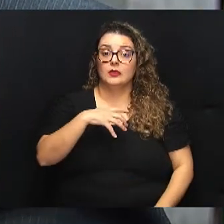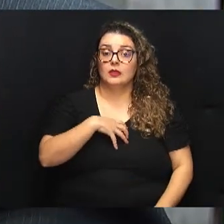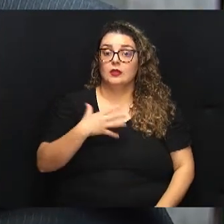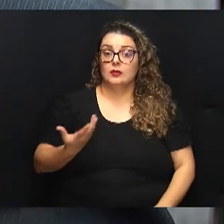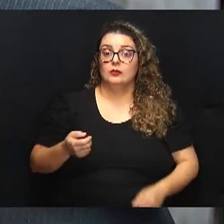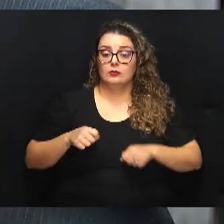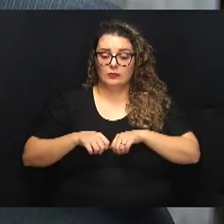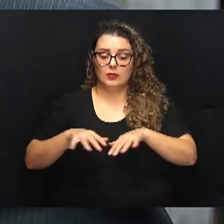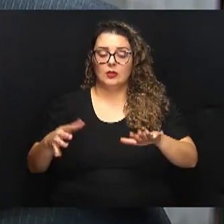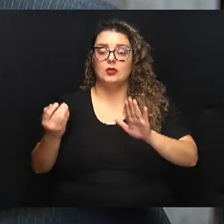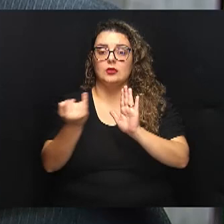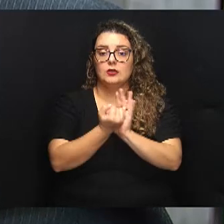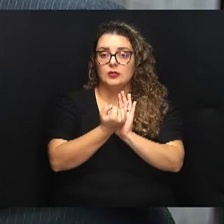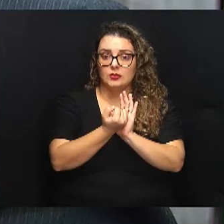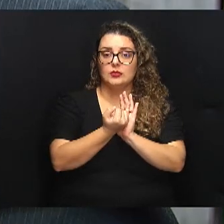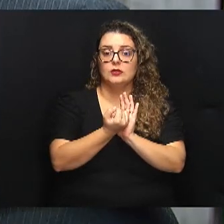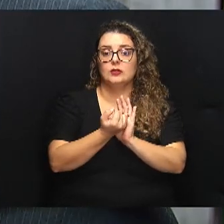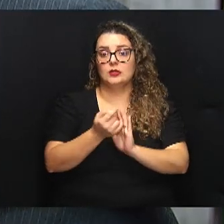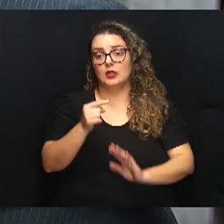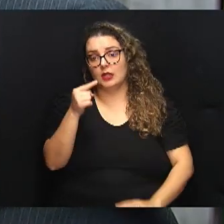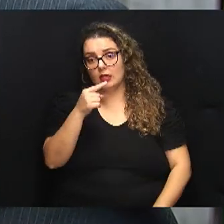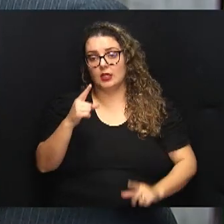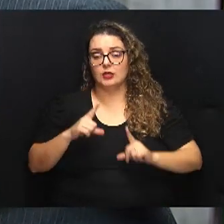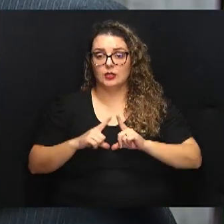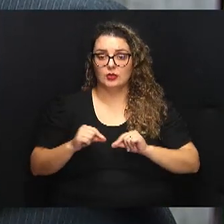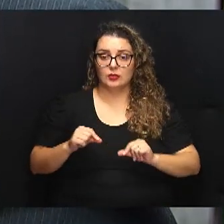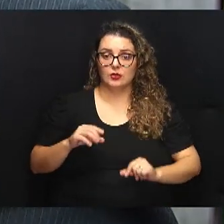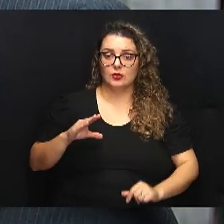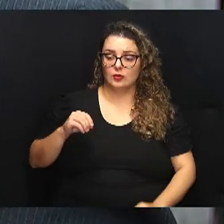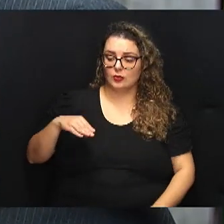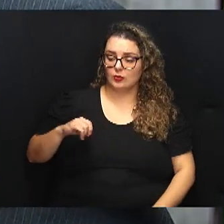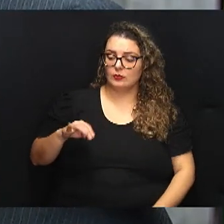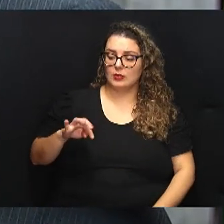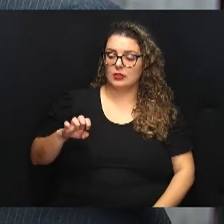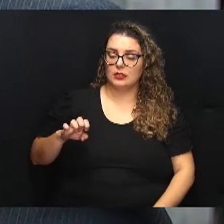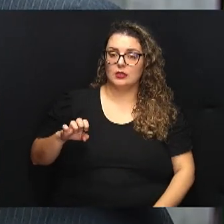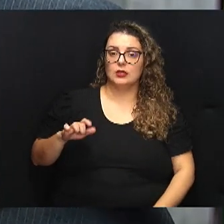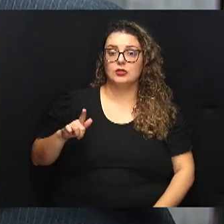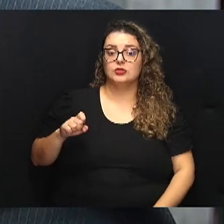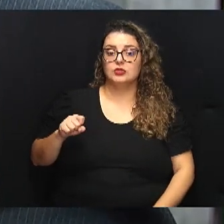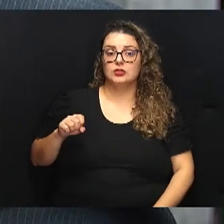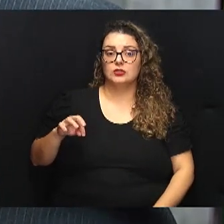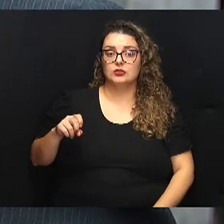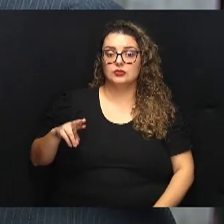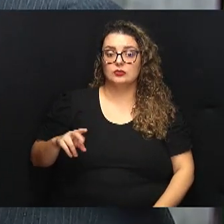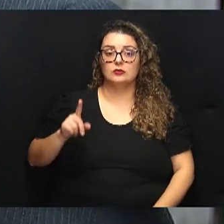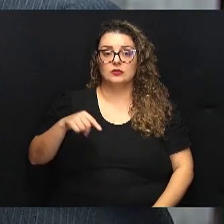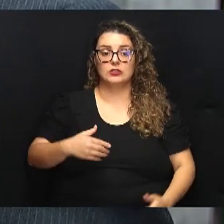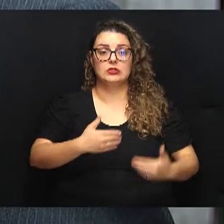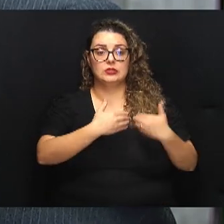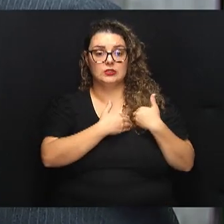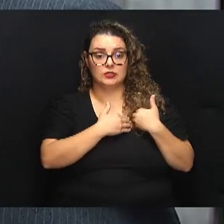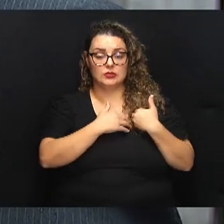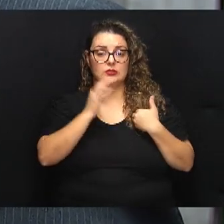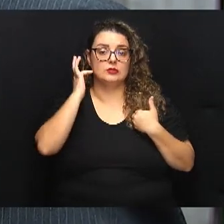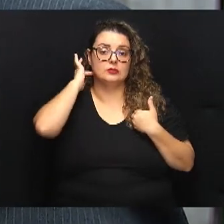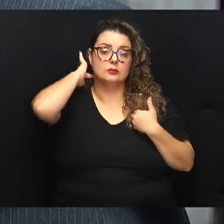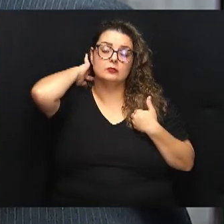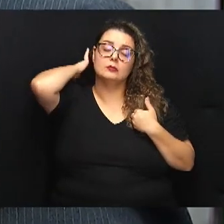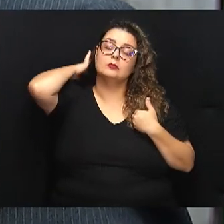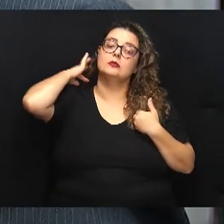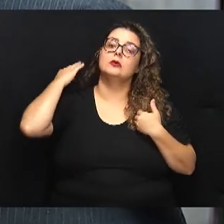redistribuir o imposto através de Brasília, que chama-se Comitê Gestor. Esse Comitê Gestor será responsável para